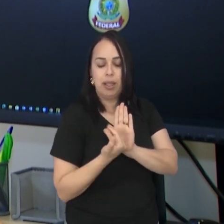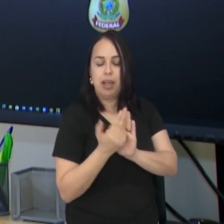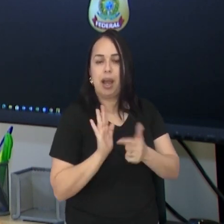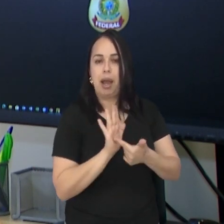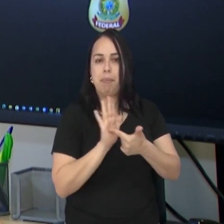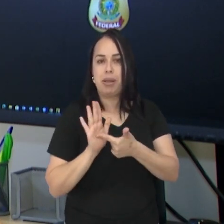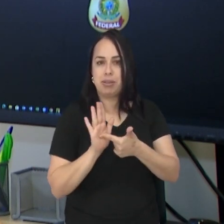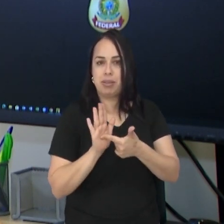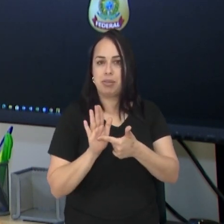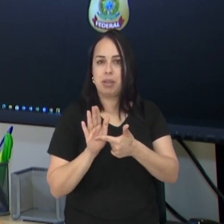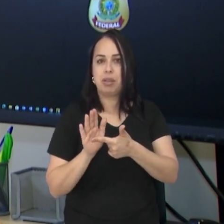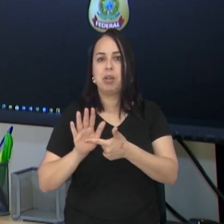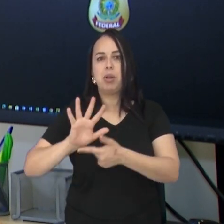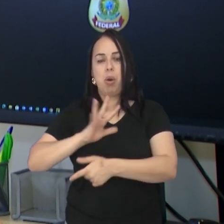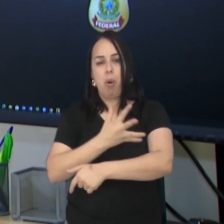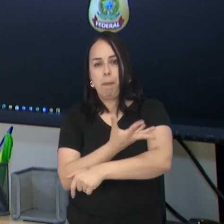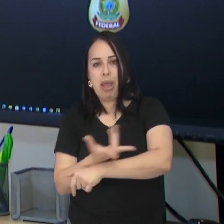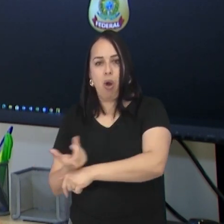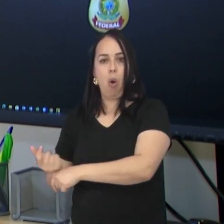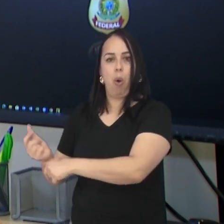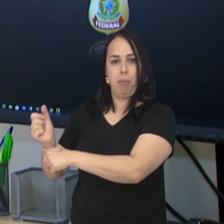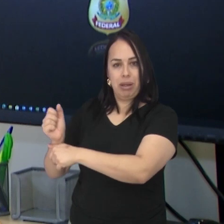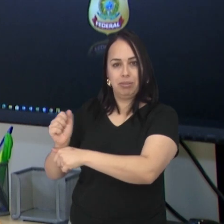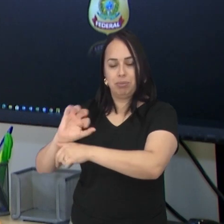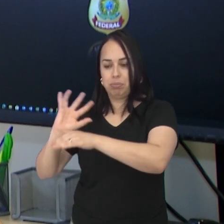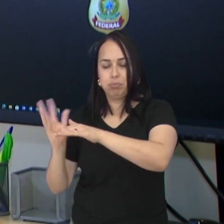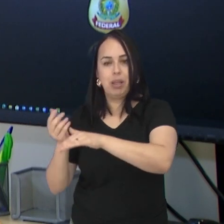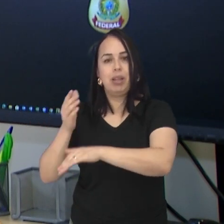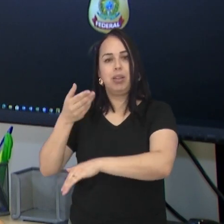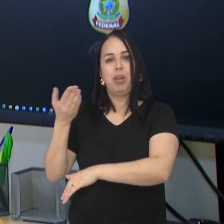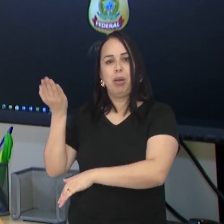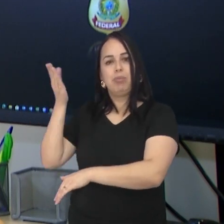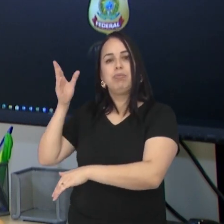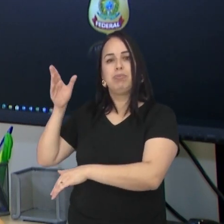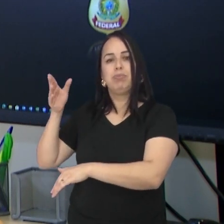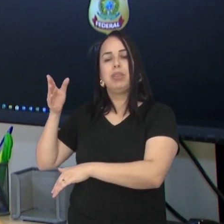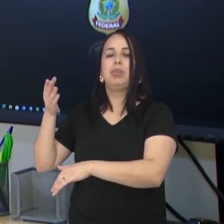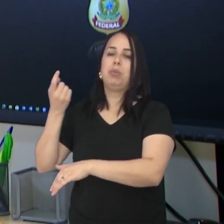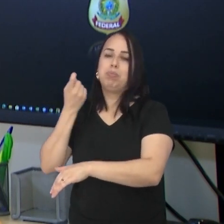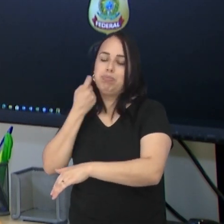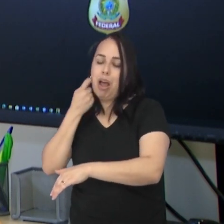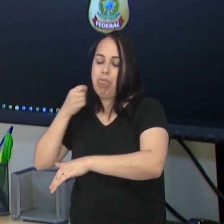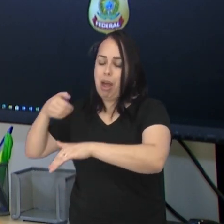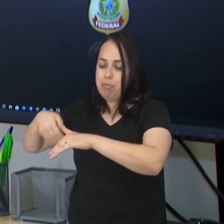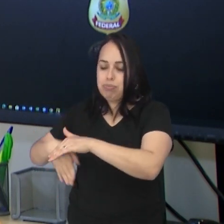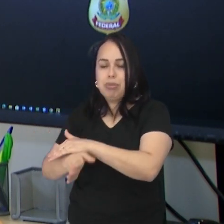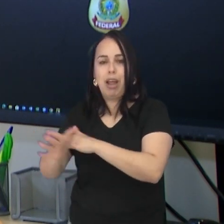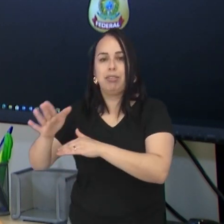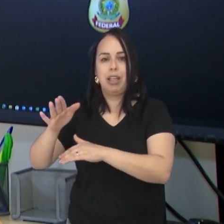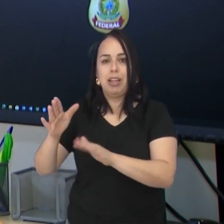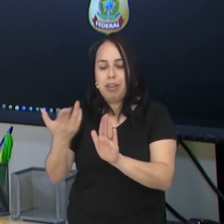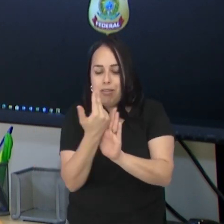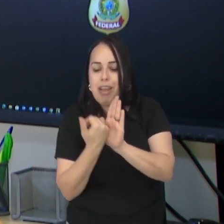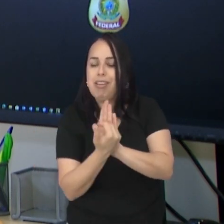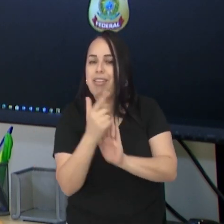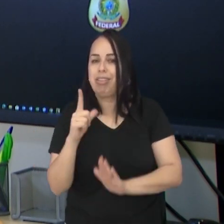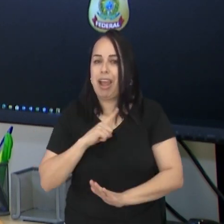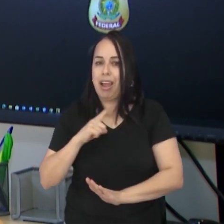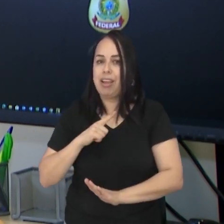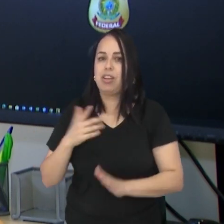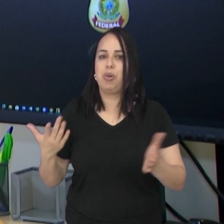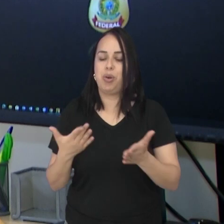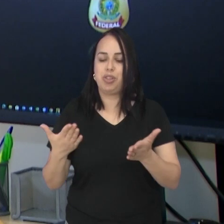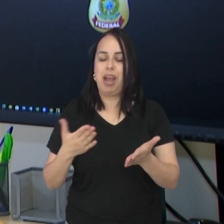designer representando os biomas brasileiros, a cultura brasileira. Então o passaporte brasileiro